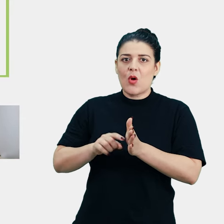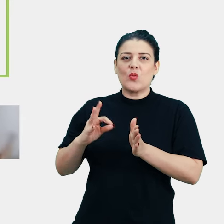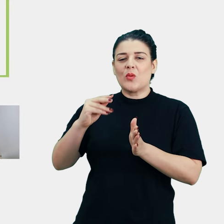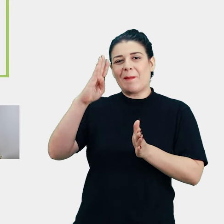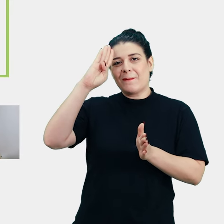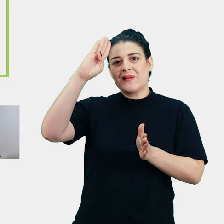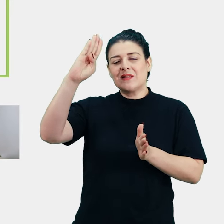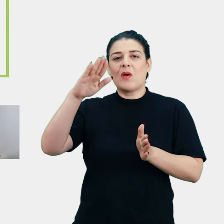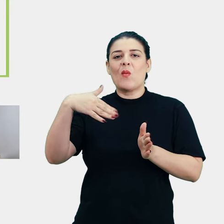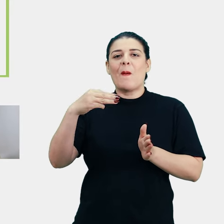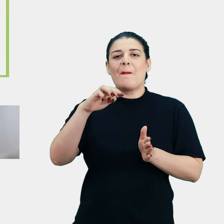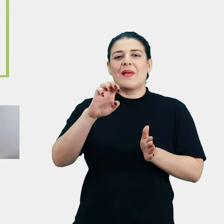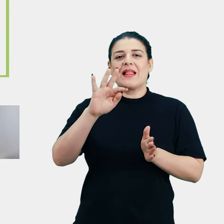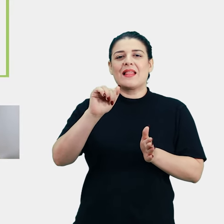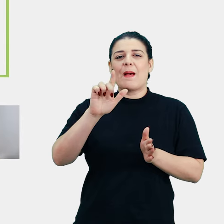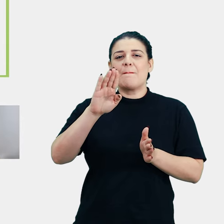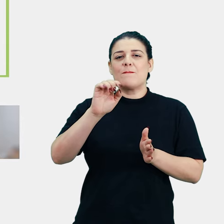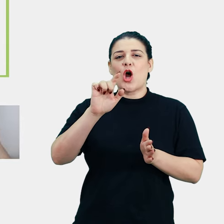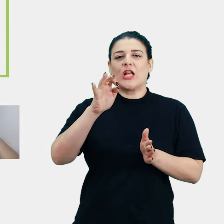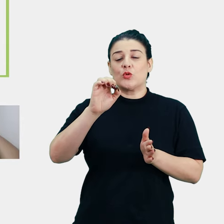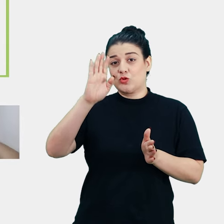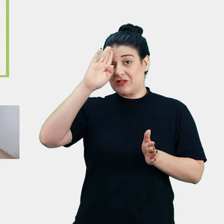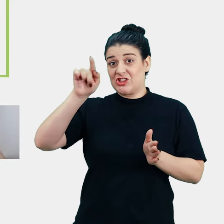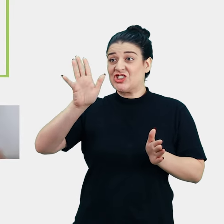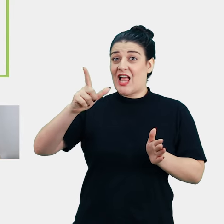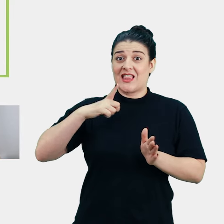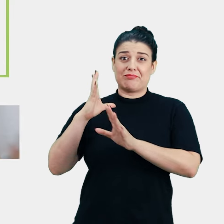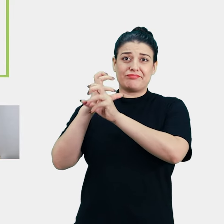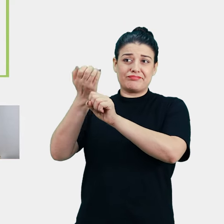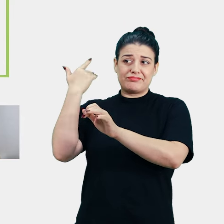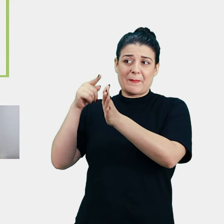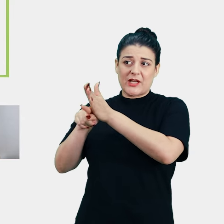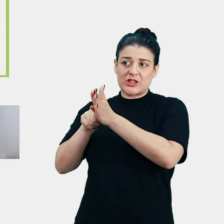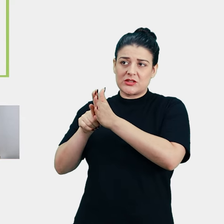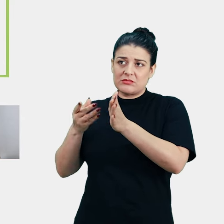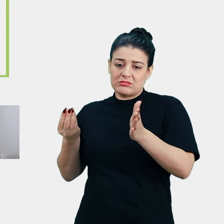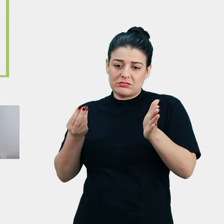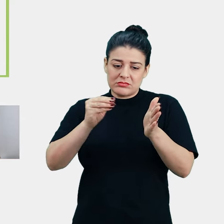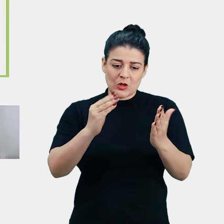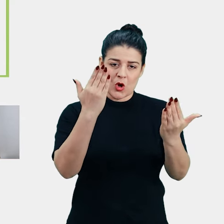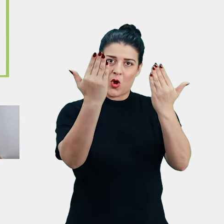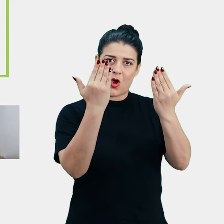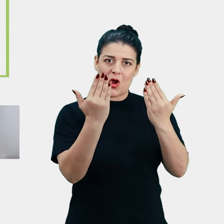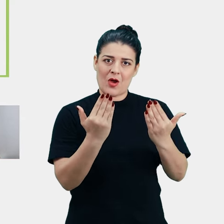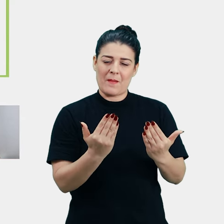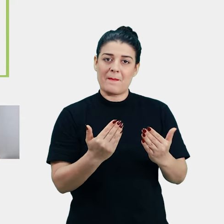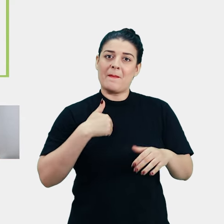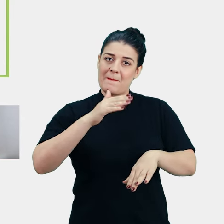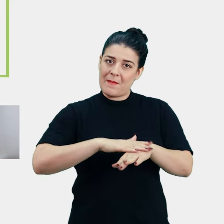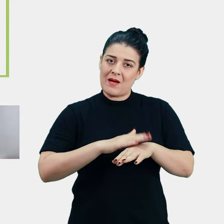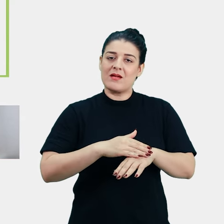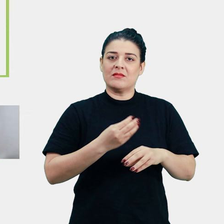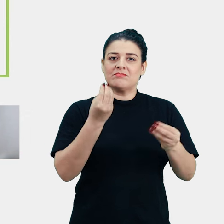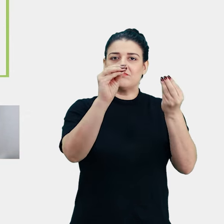principais metabólitos que já foram descritos para essa planta, tá? E construírem a própria biblioteca